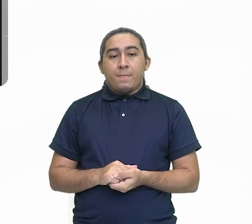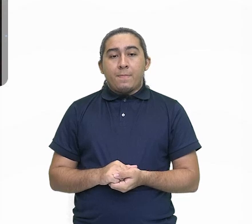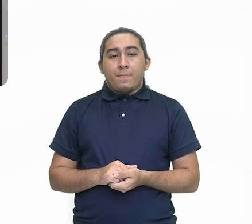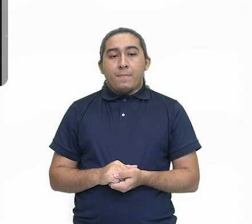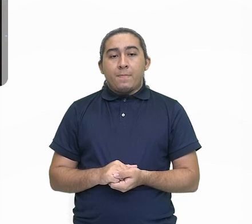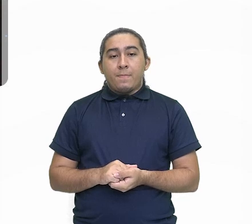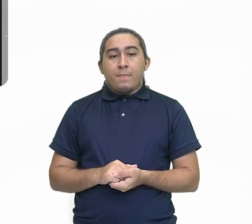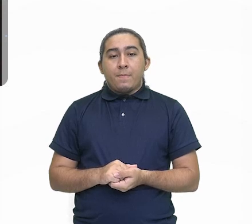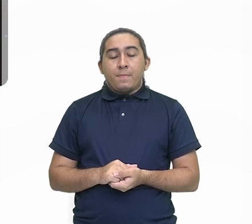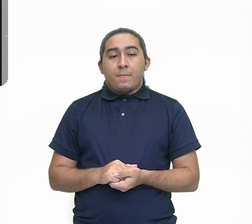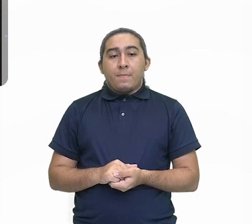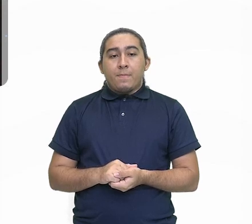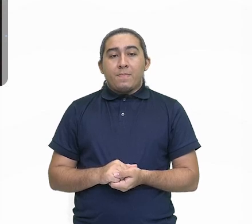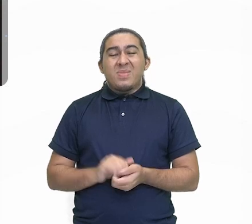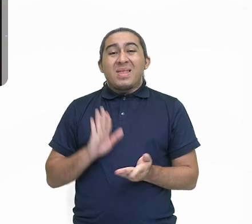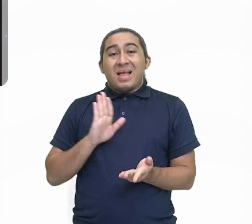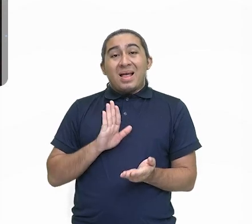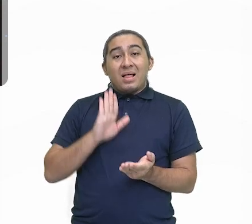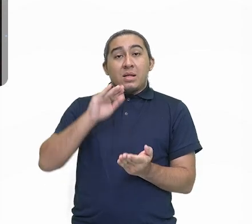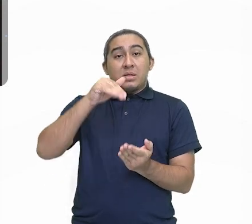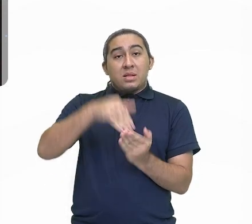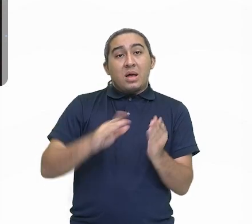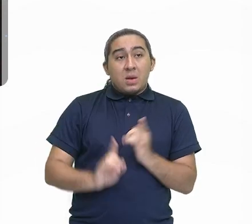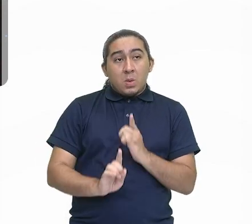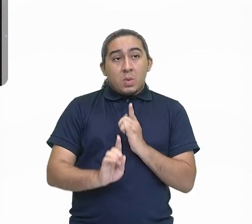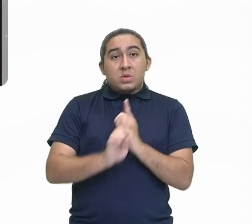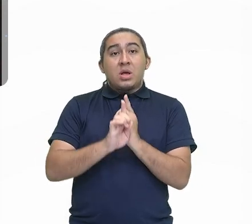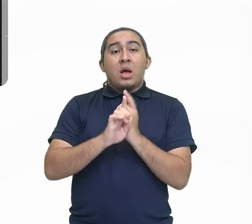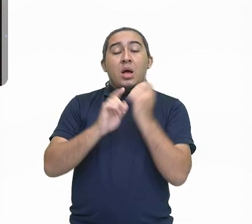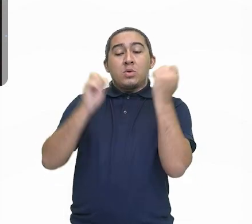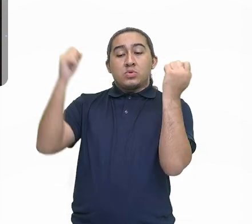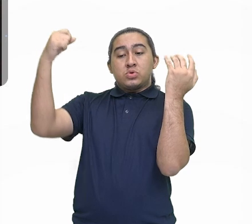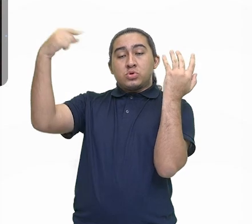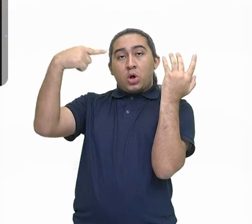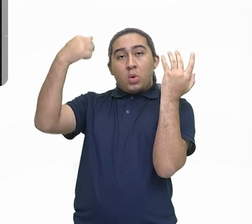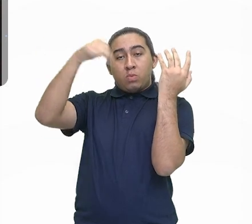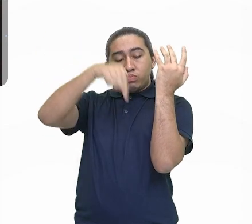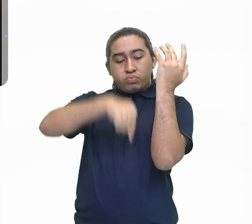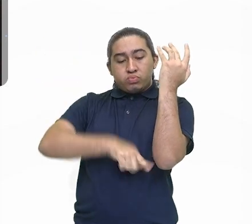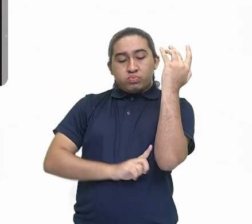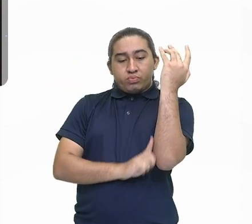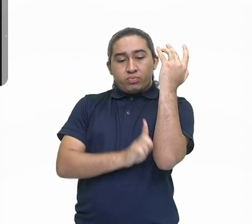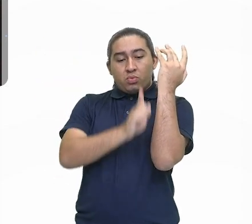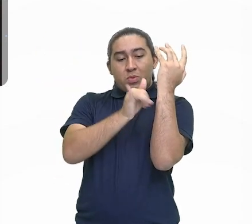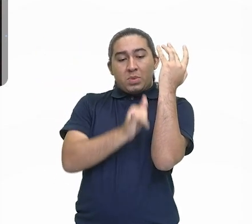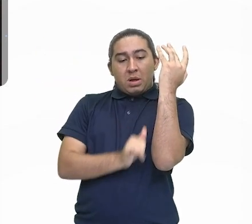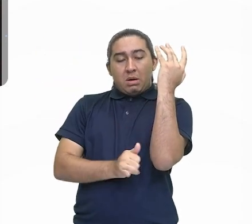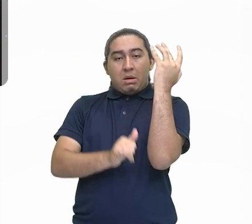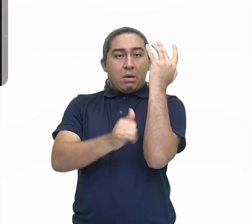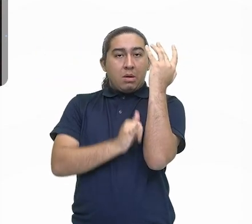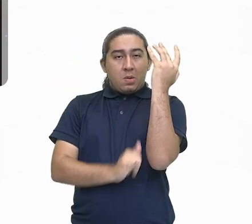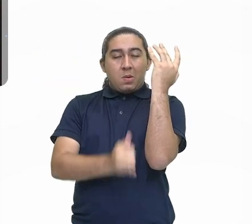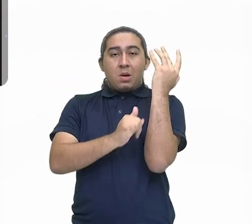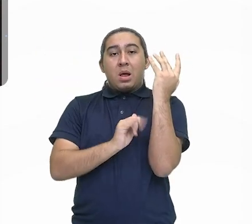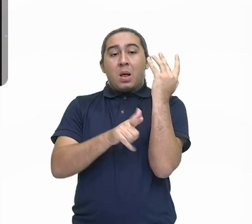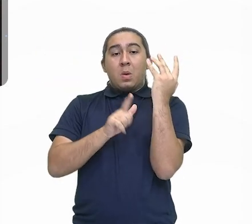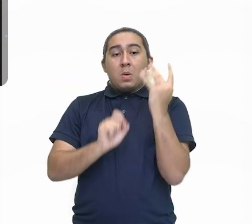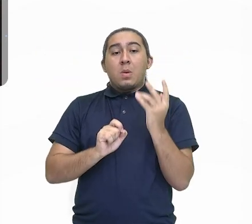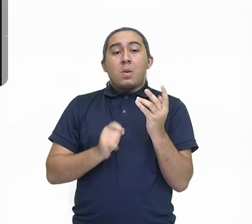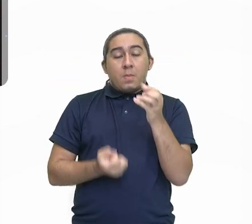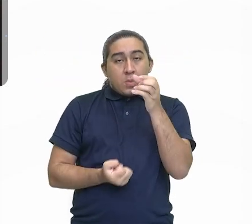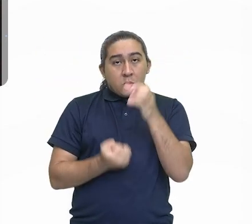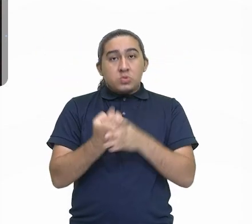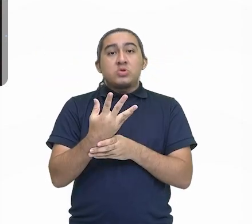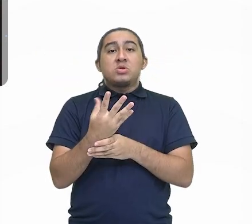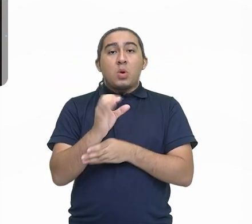até chegar na fotossíntese, ela foi um fato muito importante, que é a produção